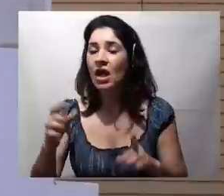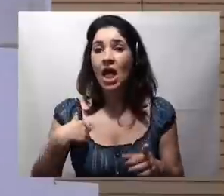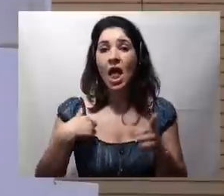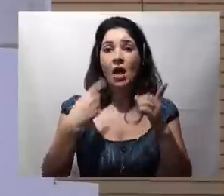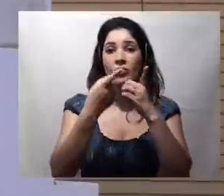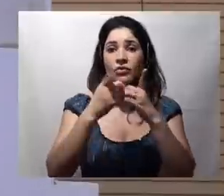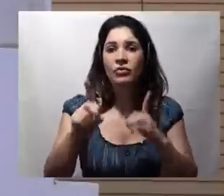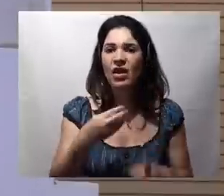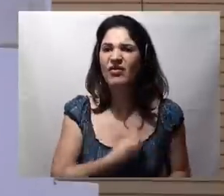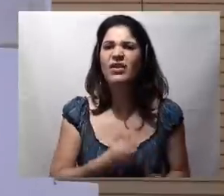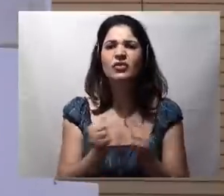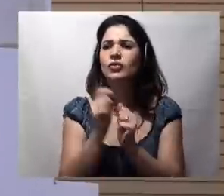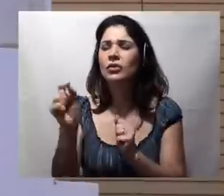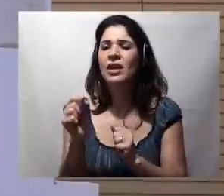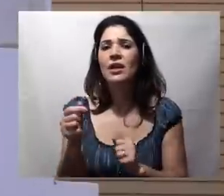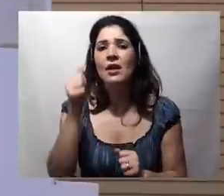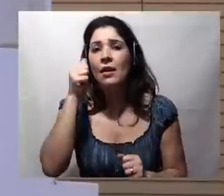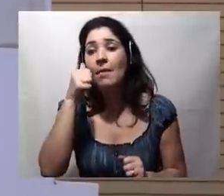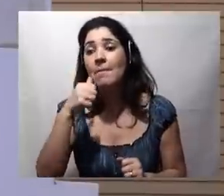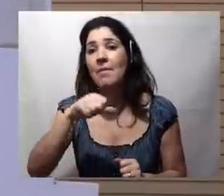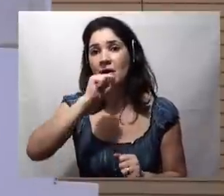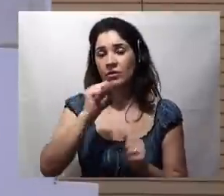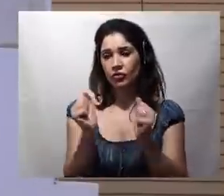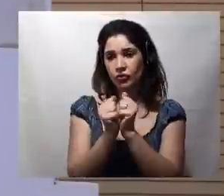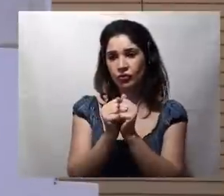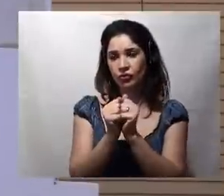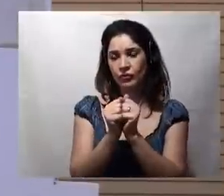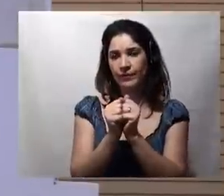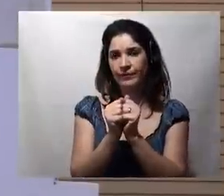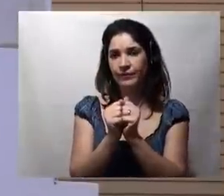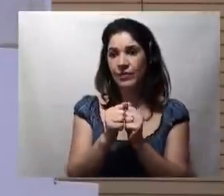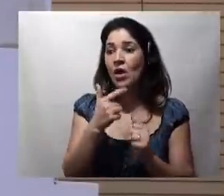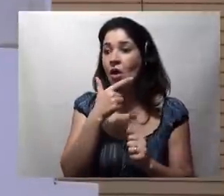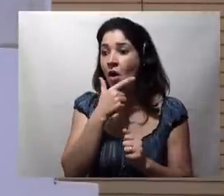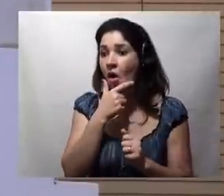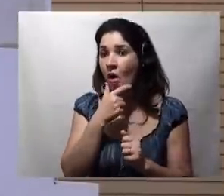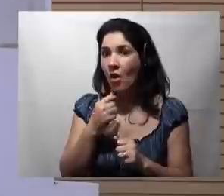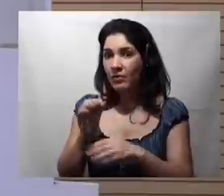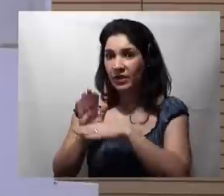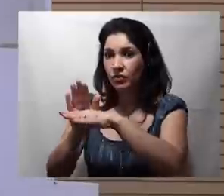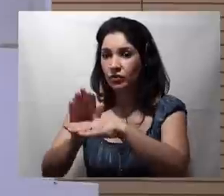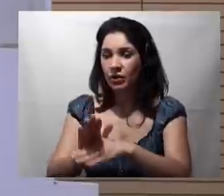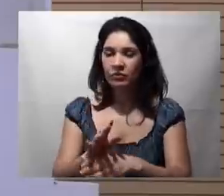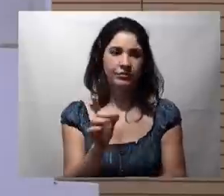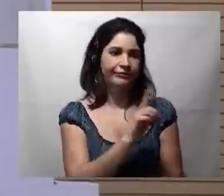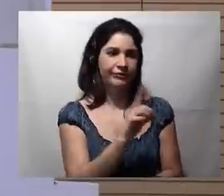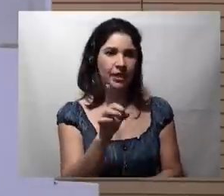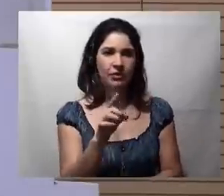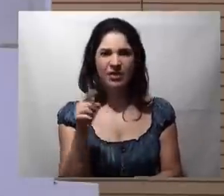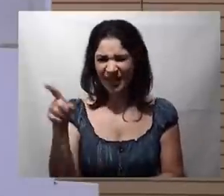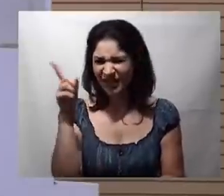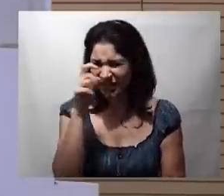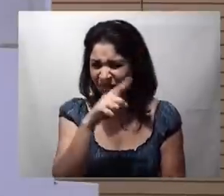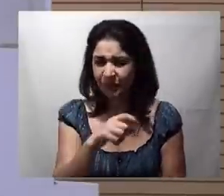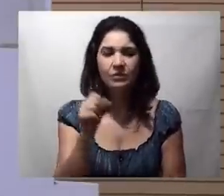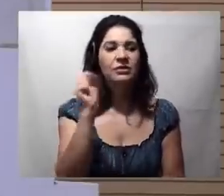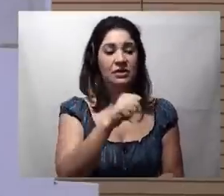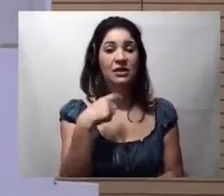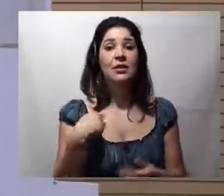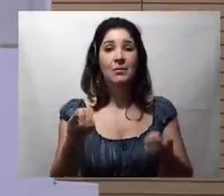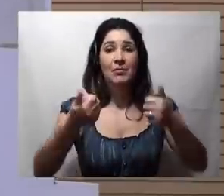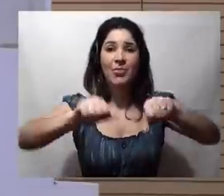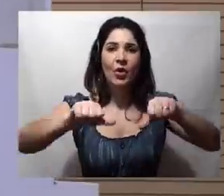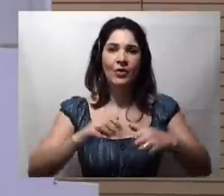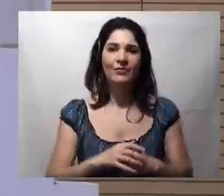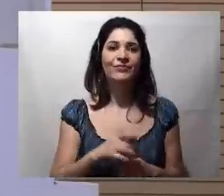mora com quem mora com minha mãe seu marido ajuda você não ah é tá passando dias difícil ele tô ela falou